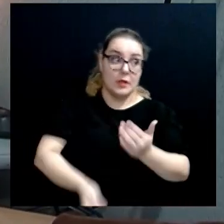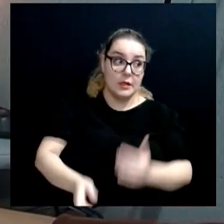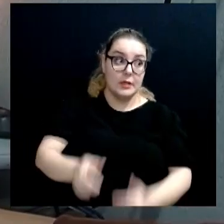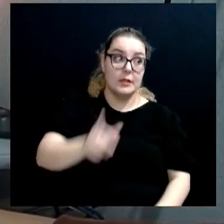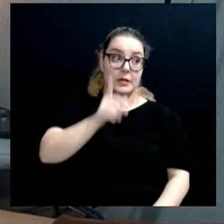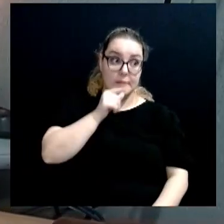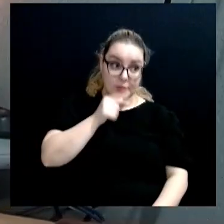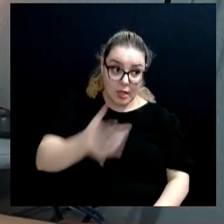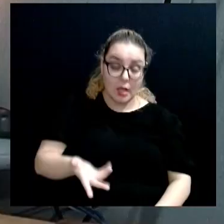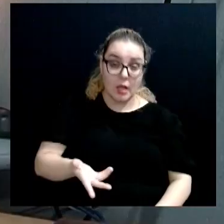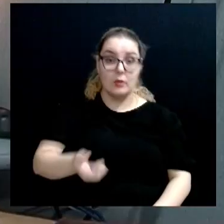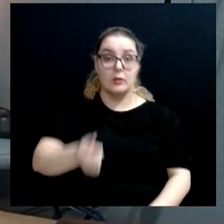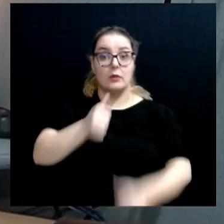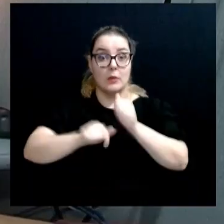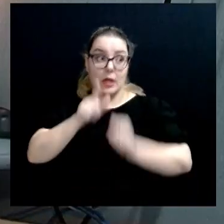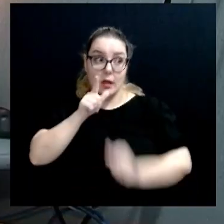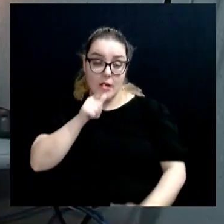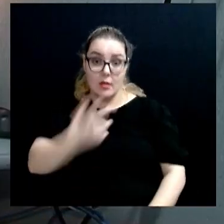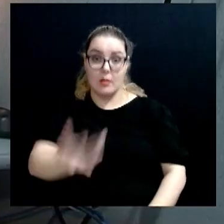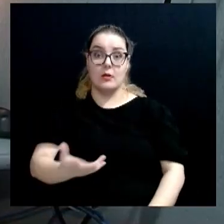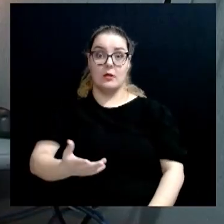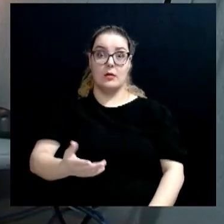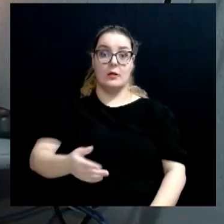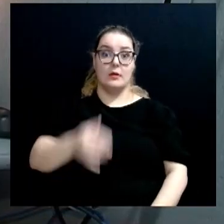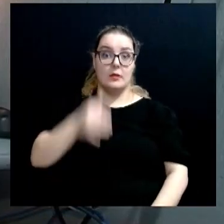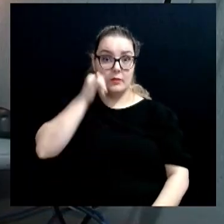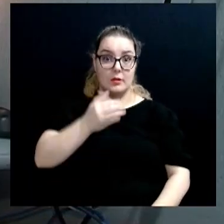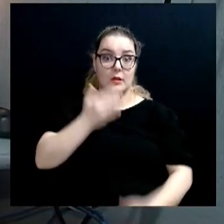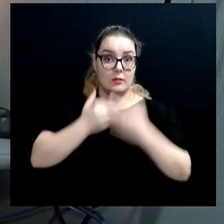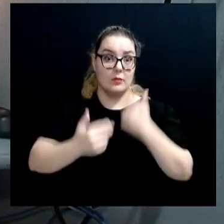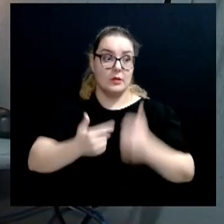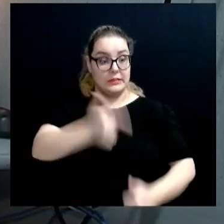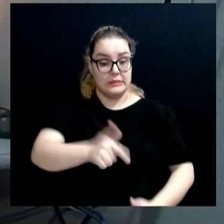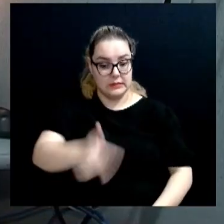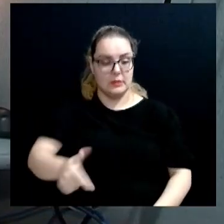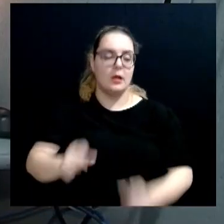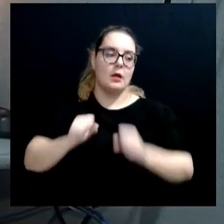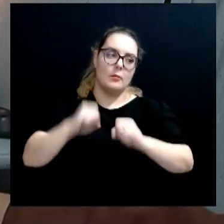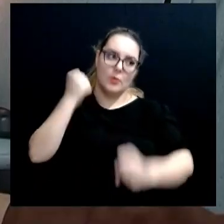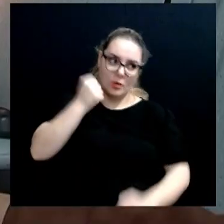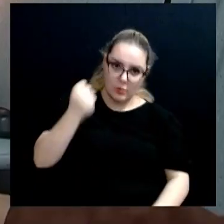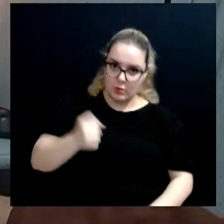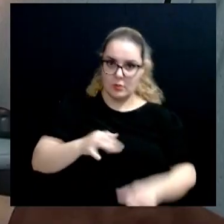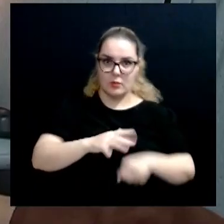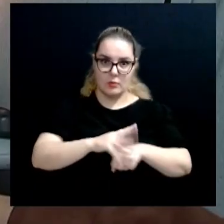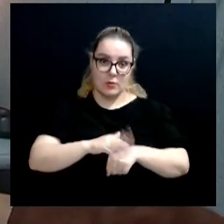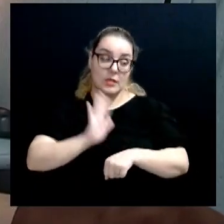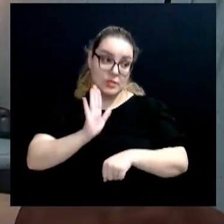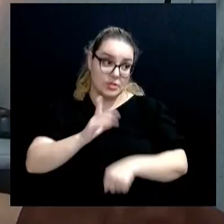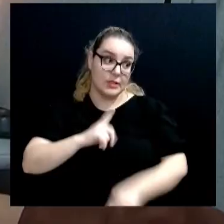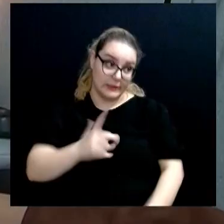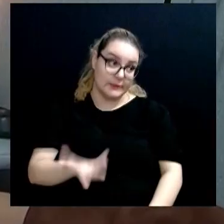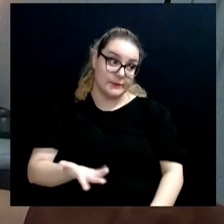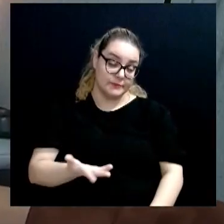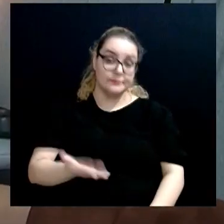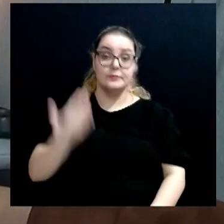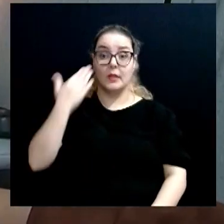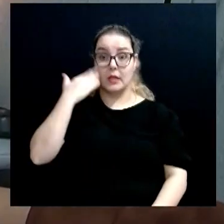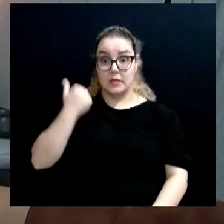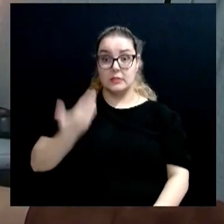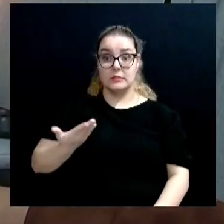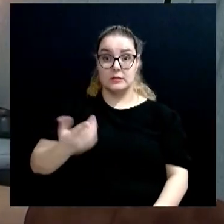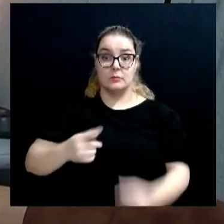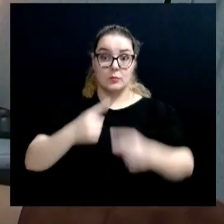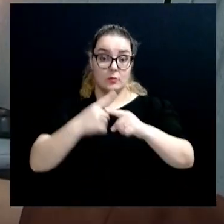evitar refeições copiosas, né? Porque isso tudo pode agravar uma patologia já estabelecida, né? Sabemos que assim as partidas podem